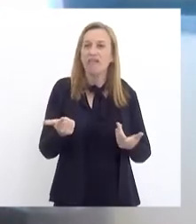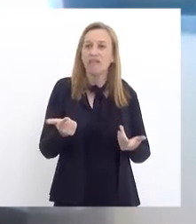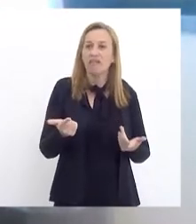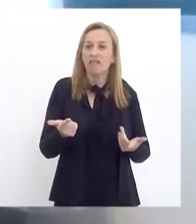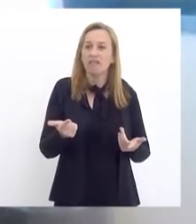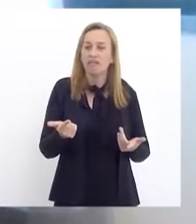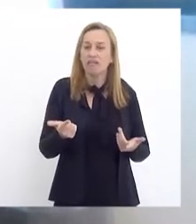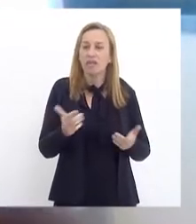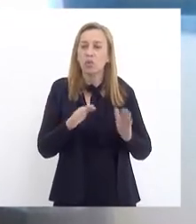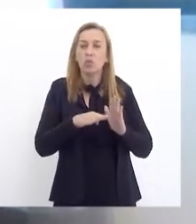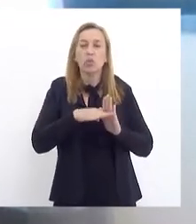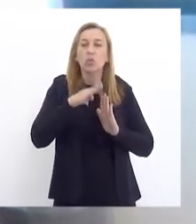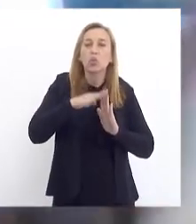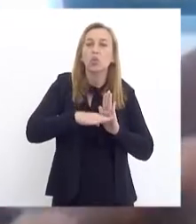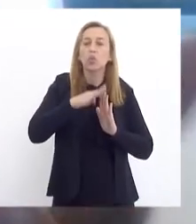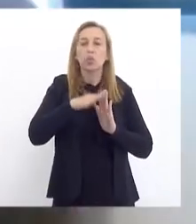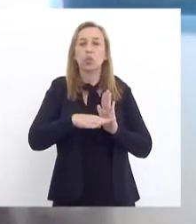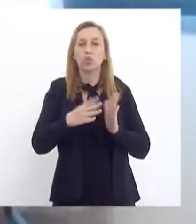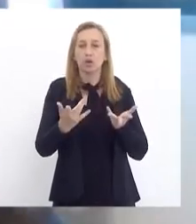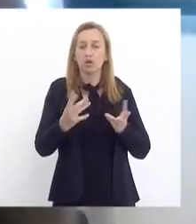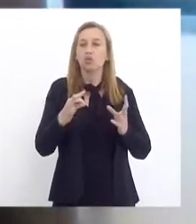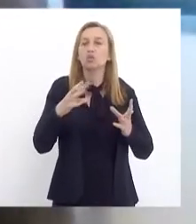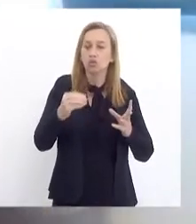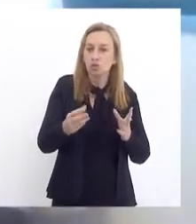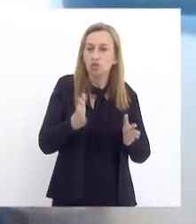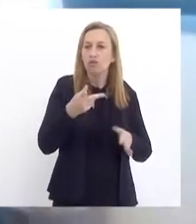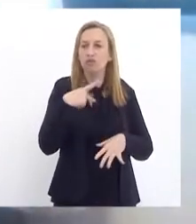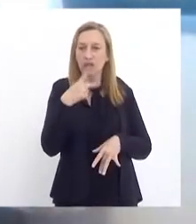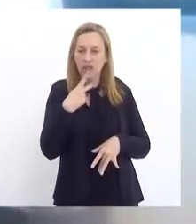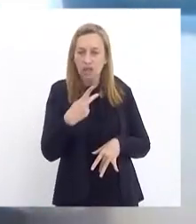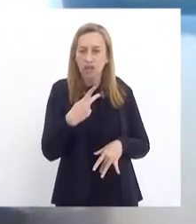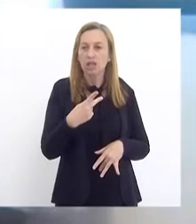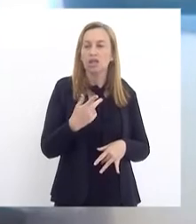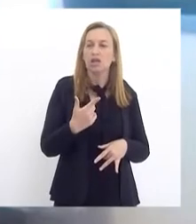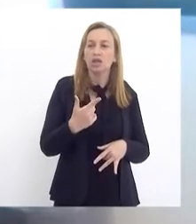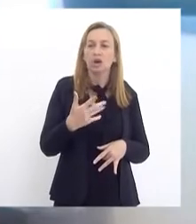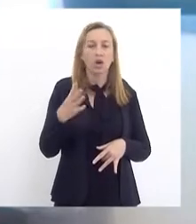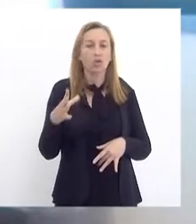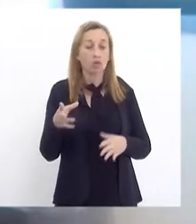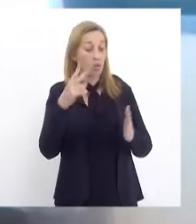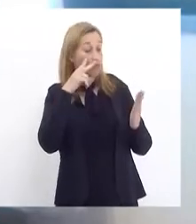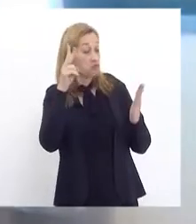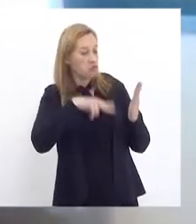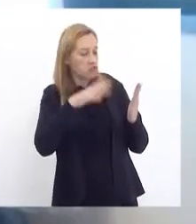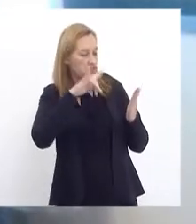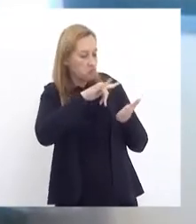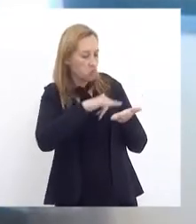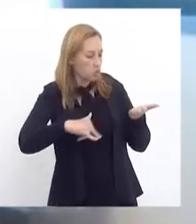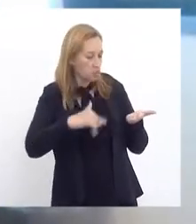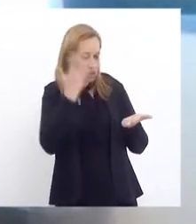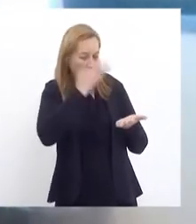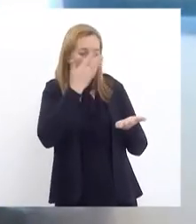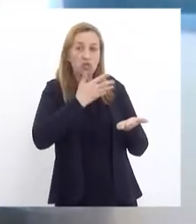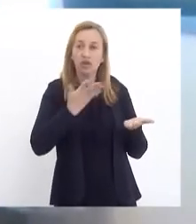de que nível que ele, isso que eu falei, me foi dito, mas eu não vi o documento, em que momento que ele